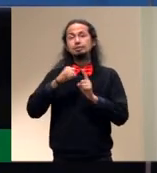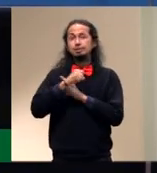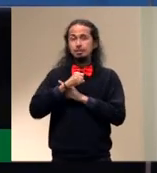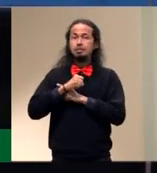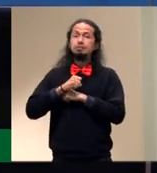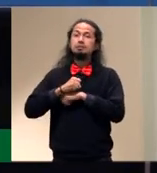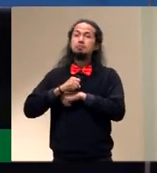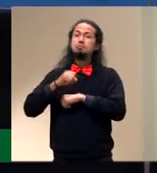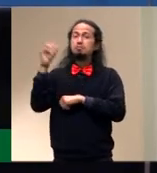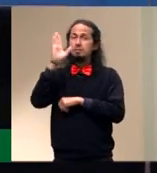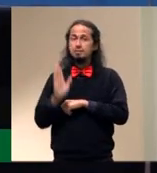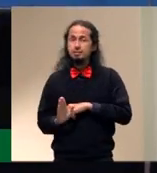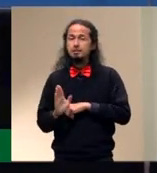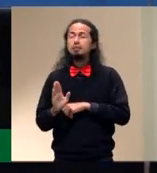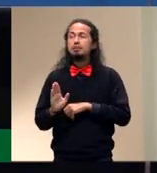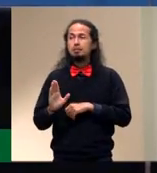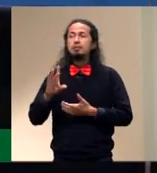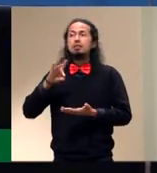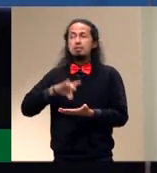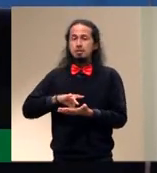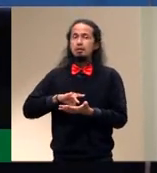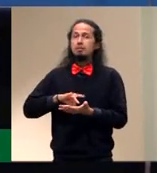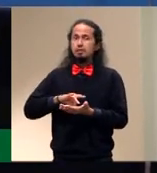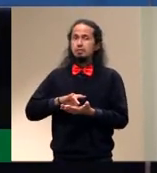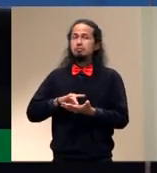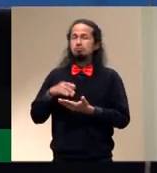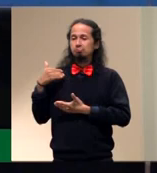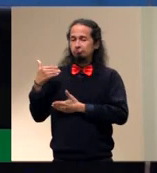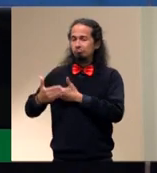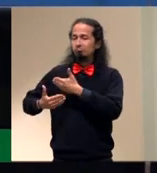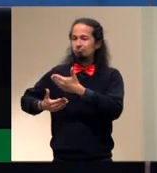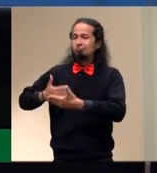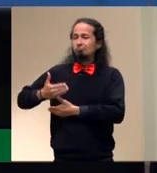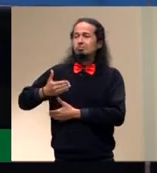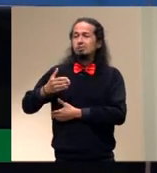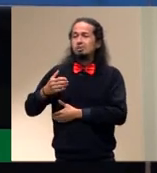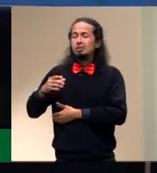de fato está passando por dificuldades